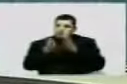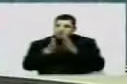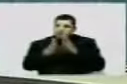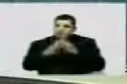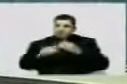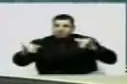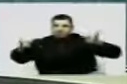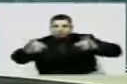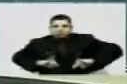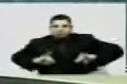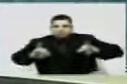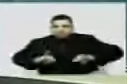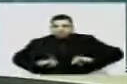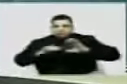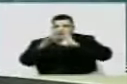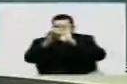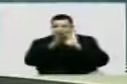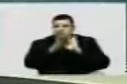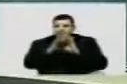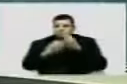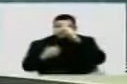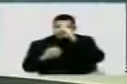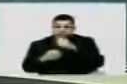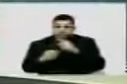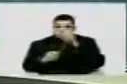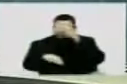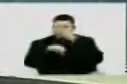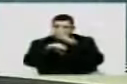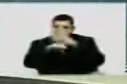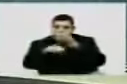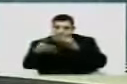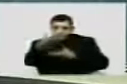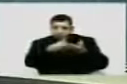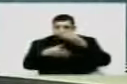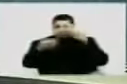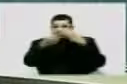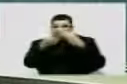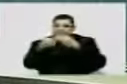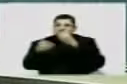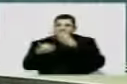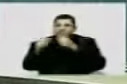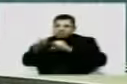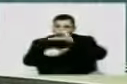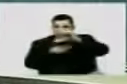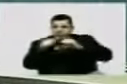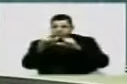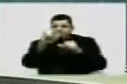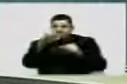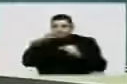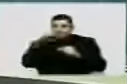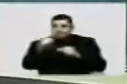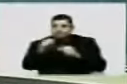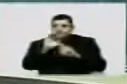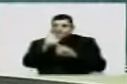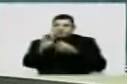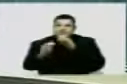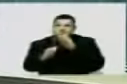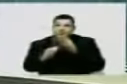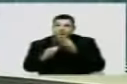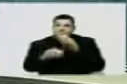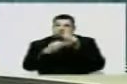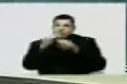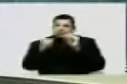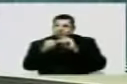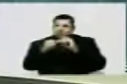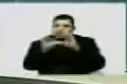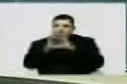que sofre isso da União, adota a mesma prática em relação ao município. Transforma ICMS em contribuição,